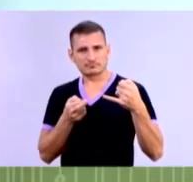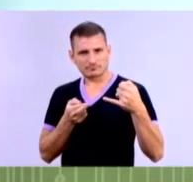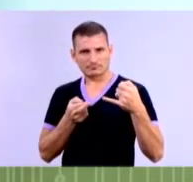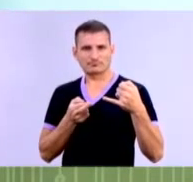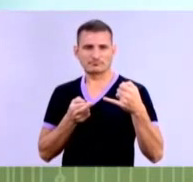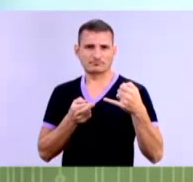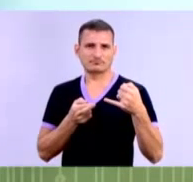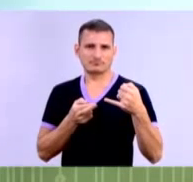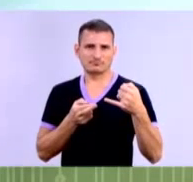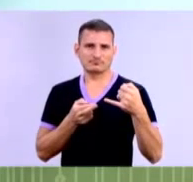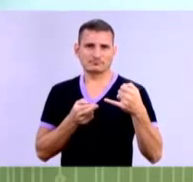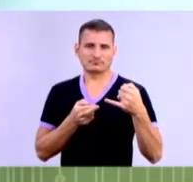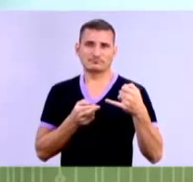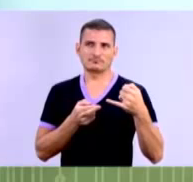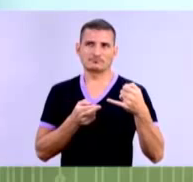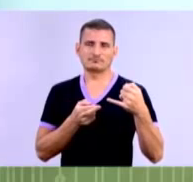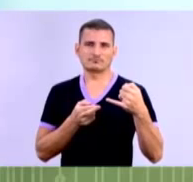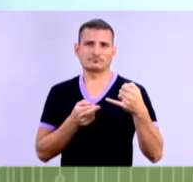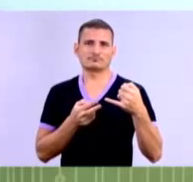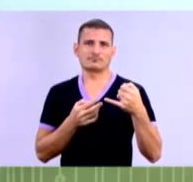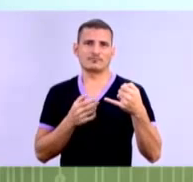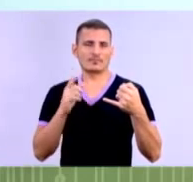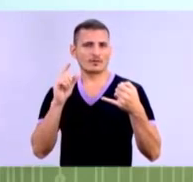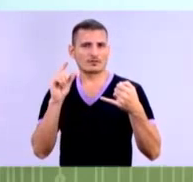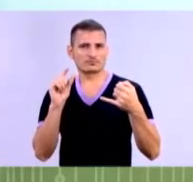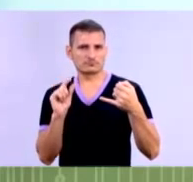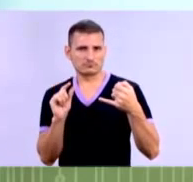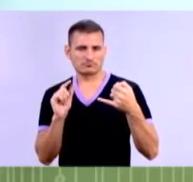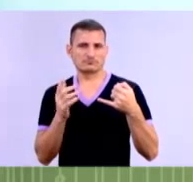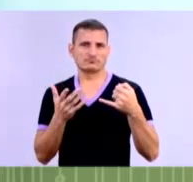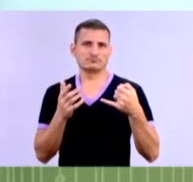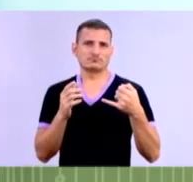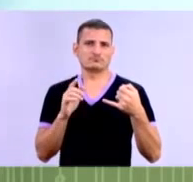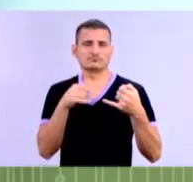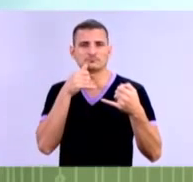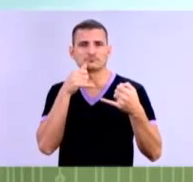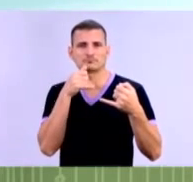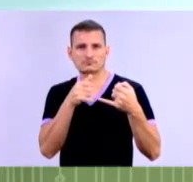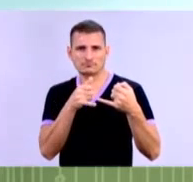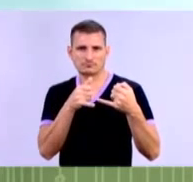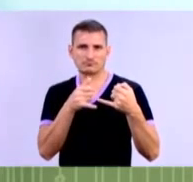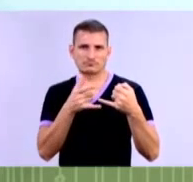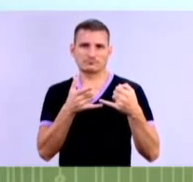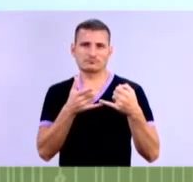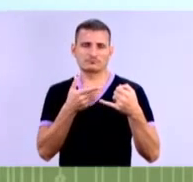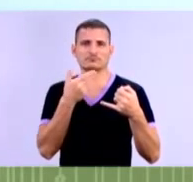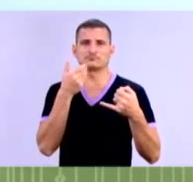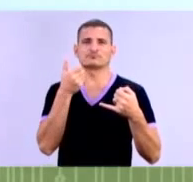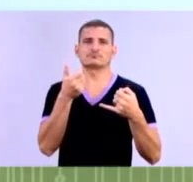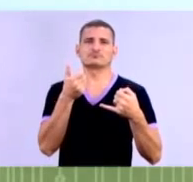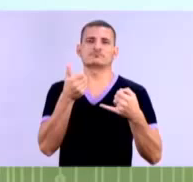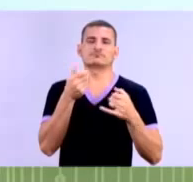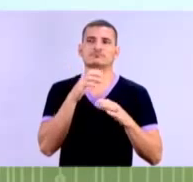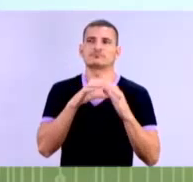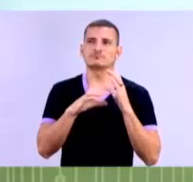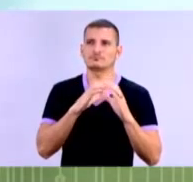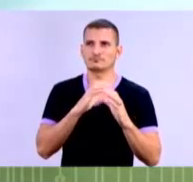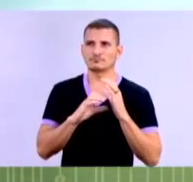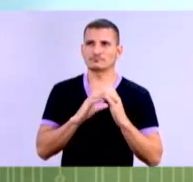dos fios entre si. Então, aí a gente reduz, né, aquele efeito da eletromagnético e melhora a